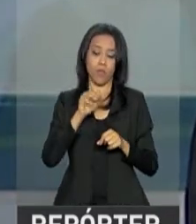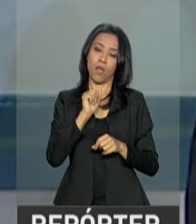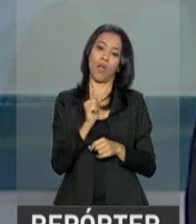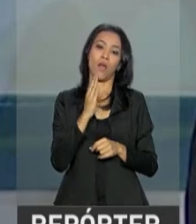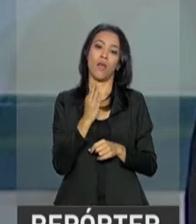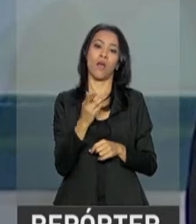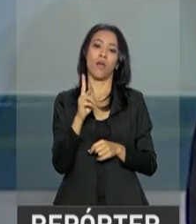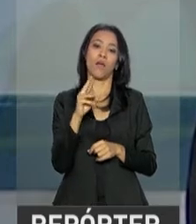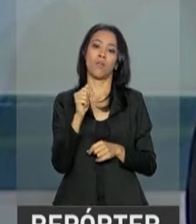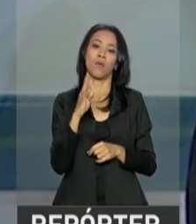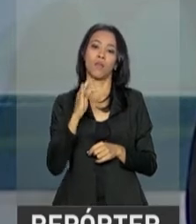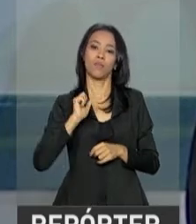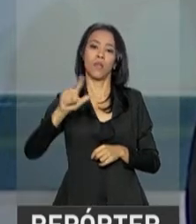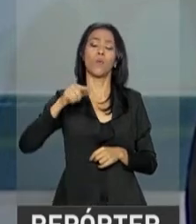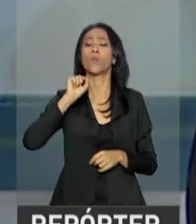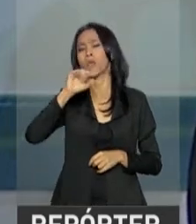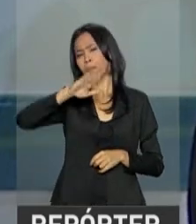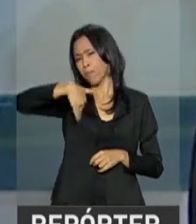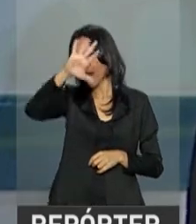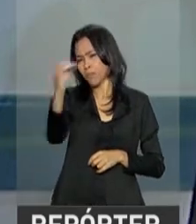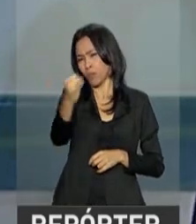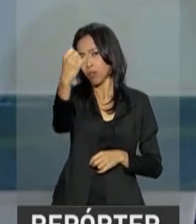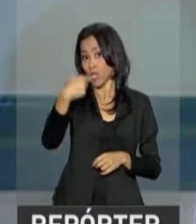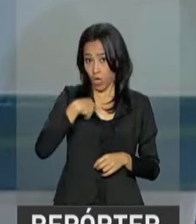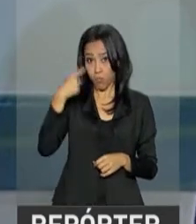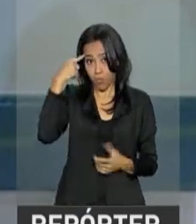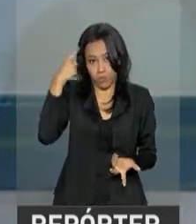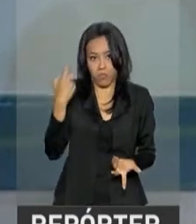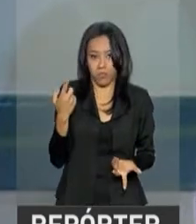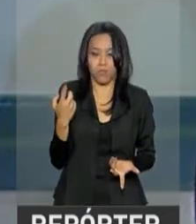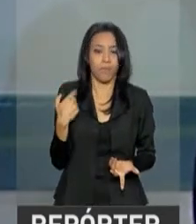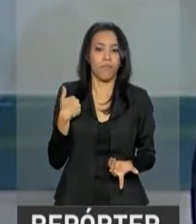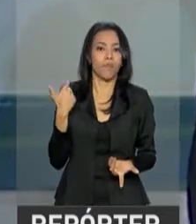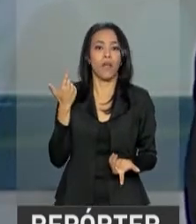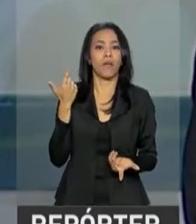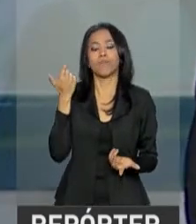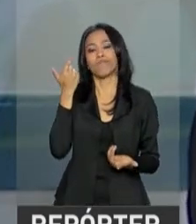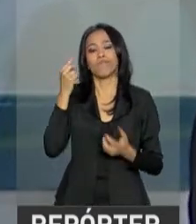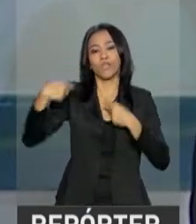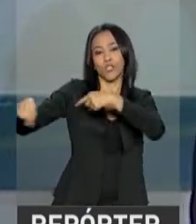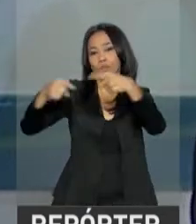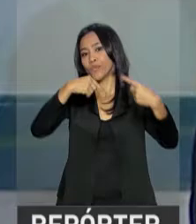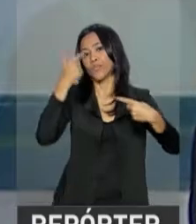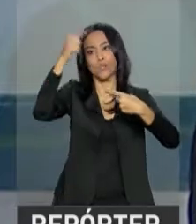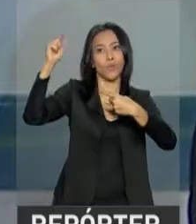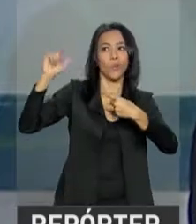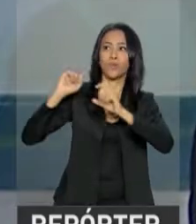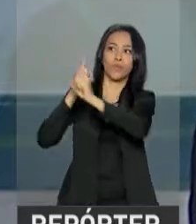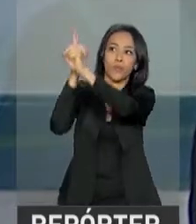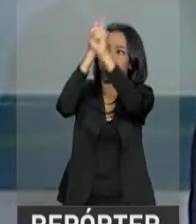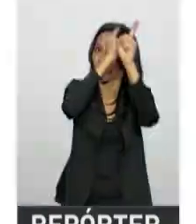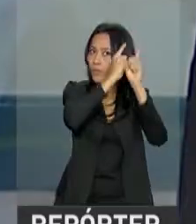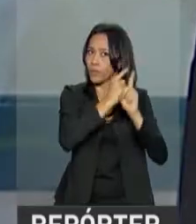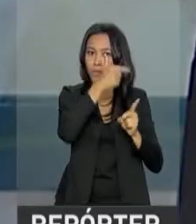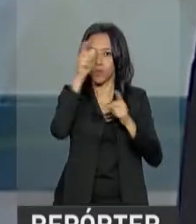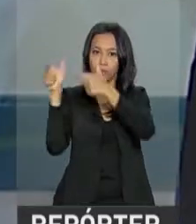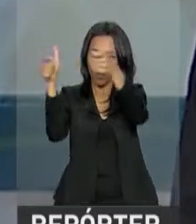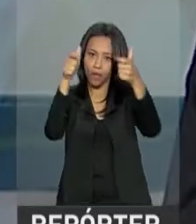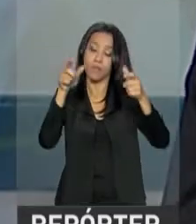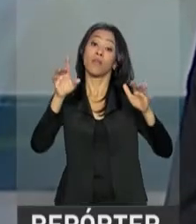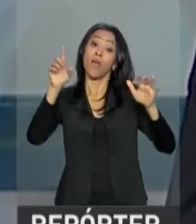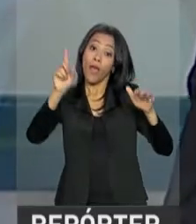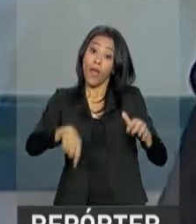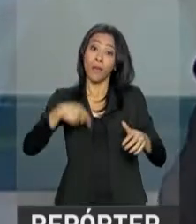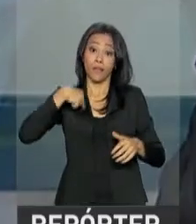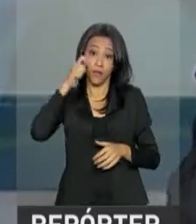importante penso eu do que discutir isso em outros foros e outros lugares é interessante